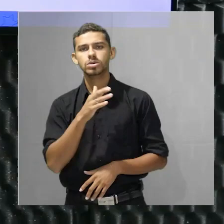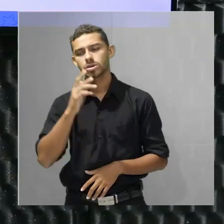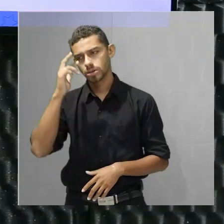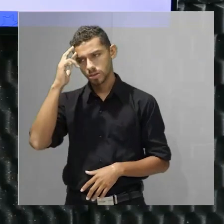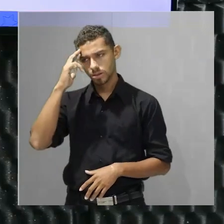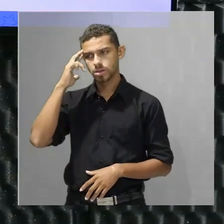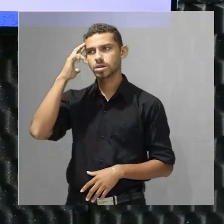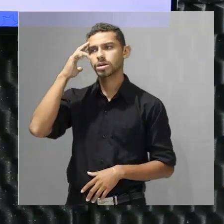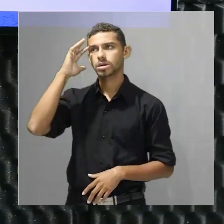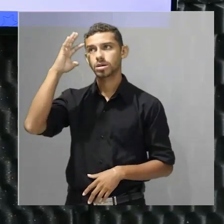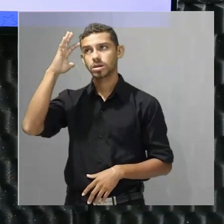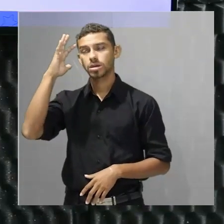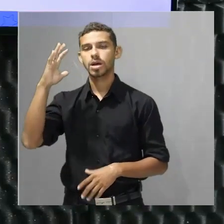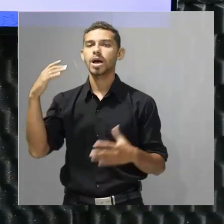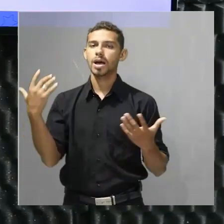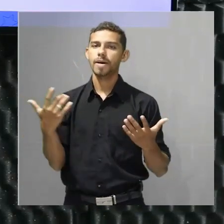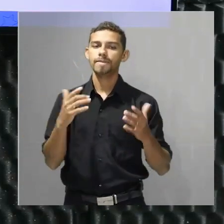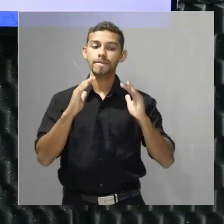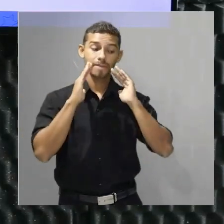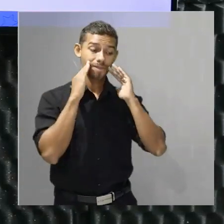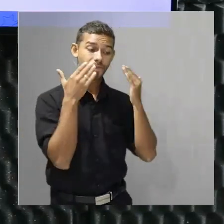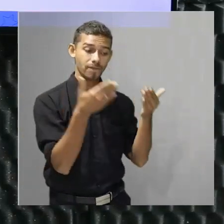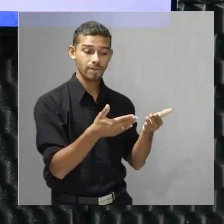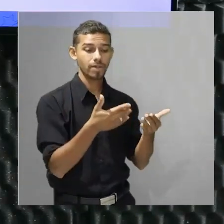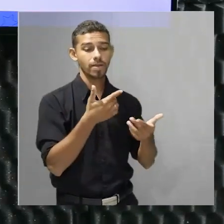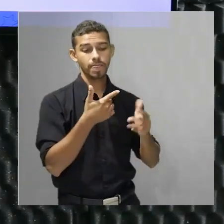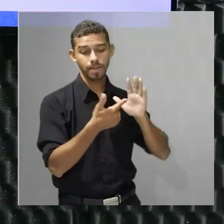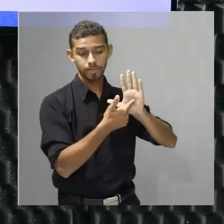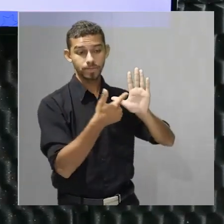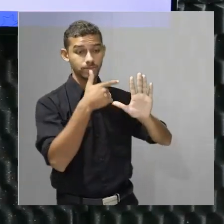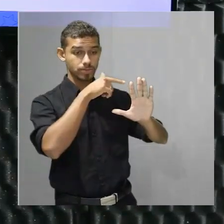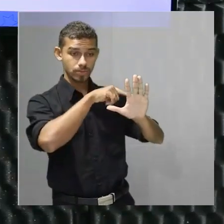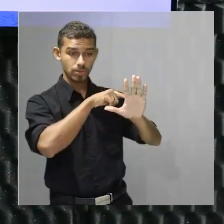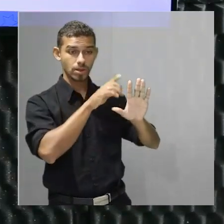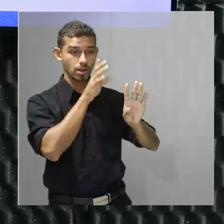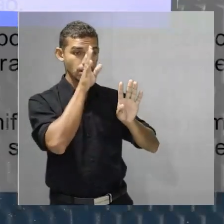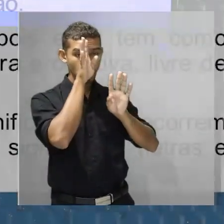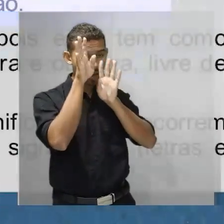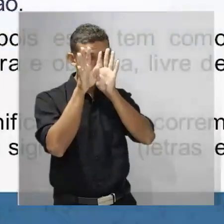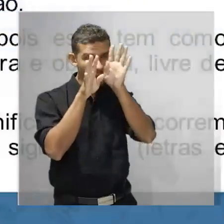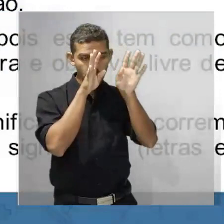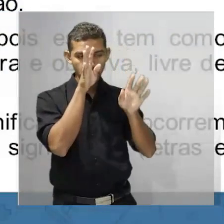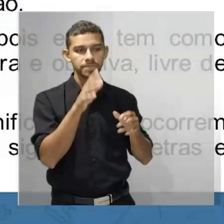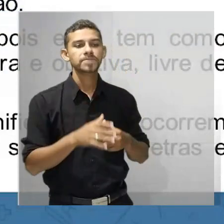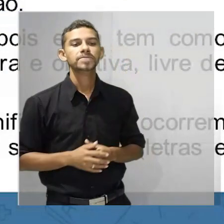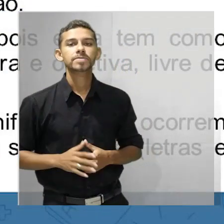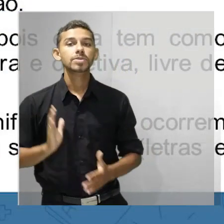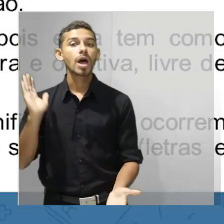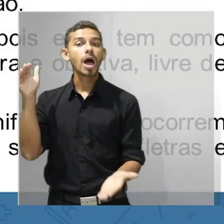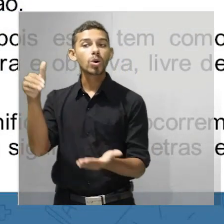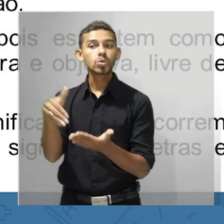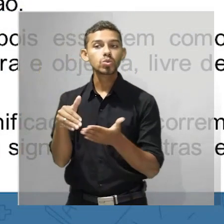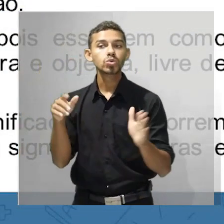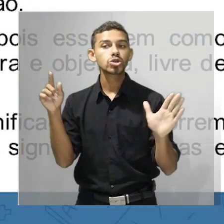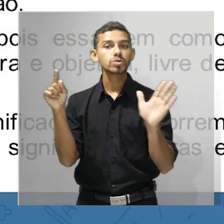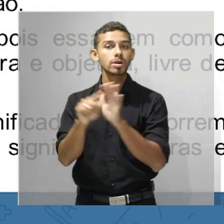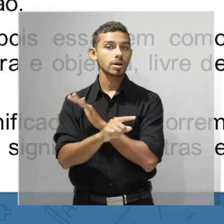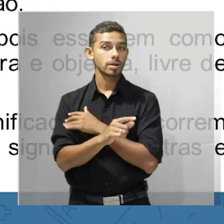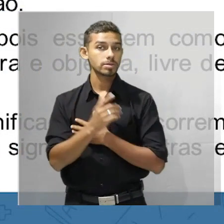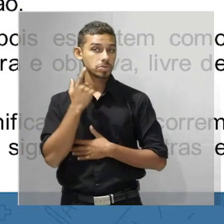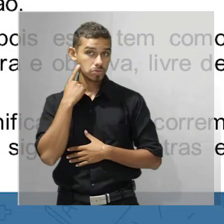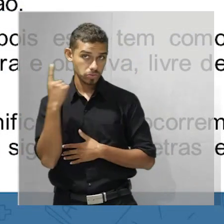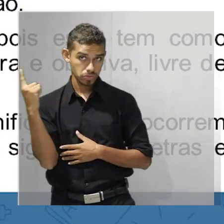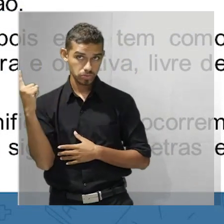refletir-se com que ele pensa aí sim no sentido com nota vamos lá para nossa última questão